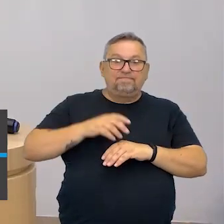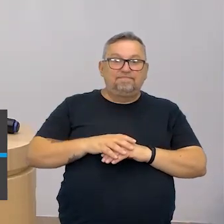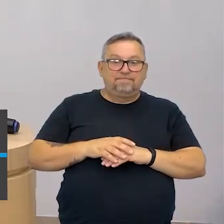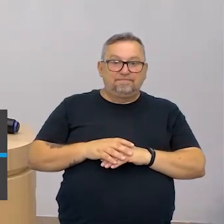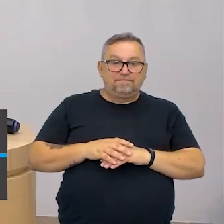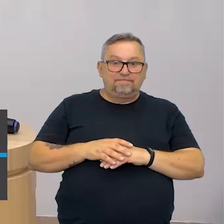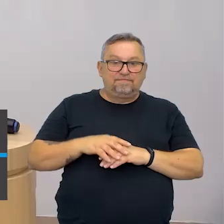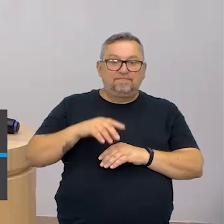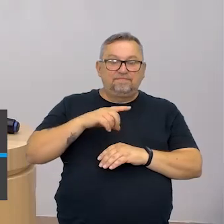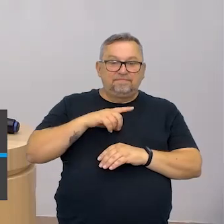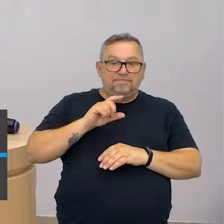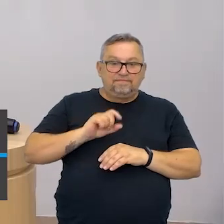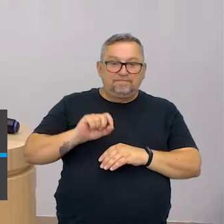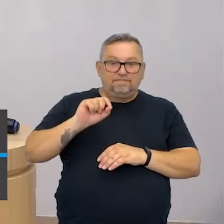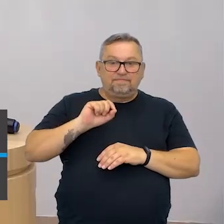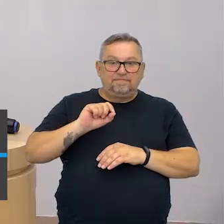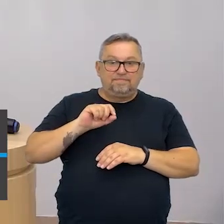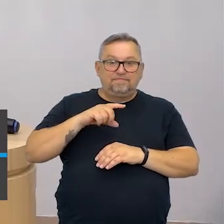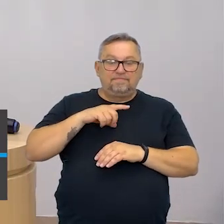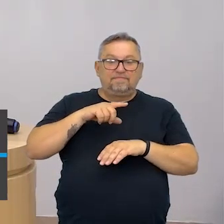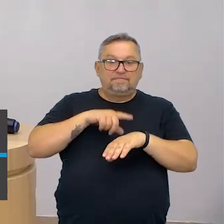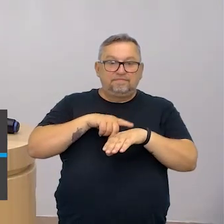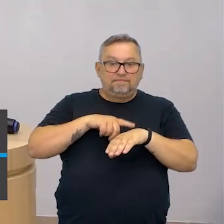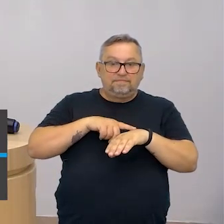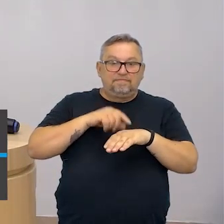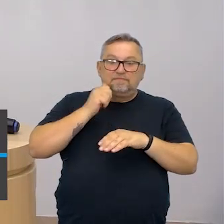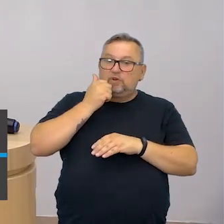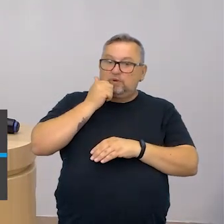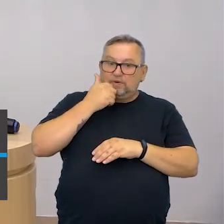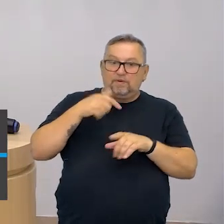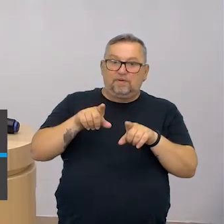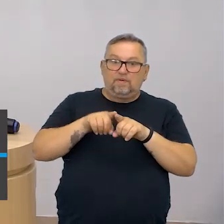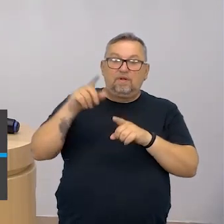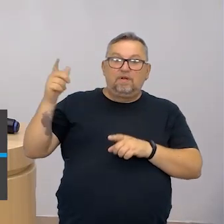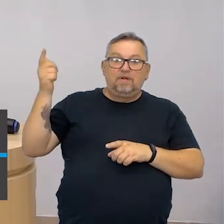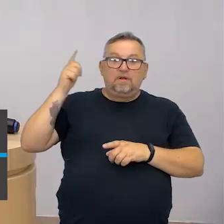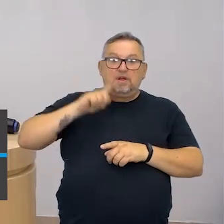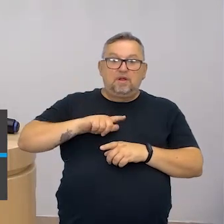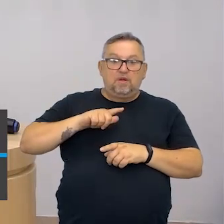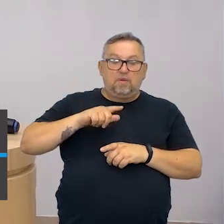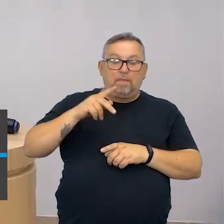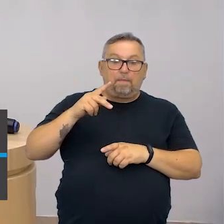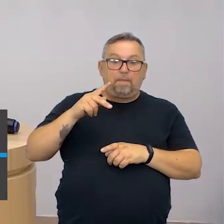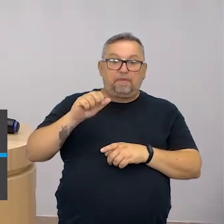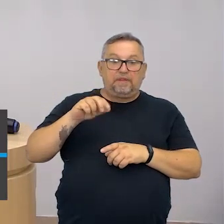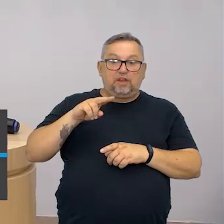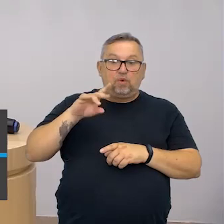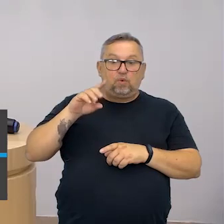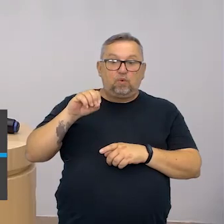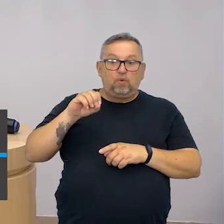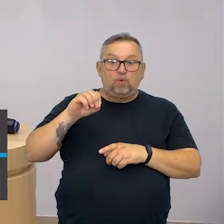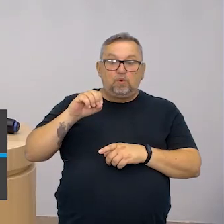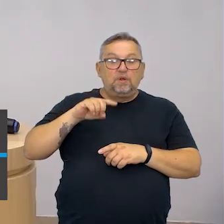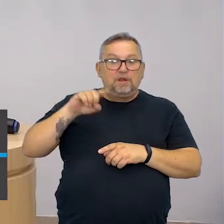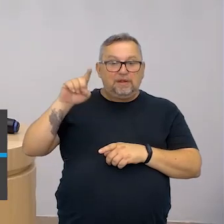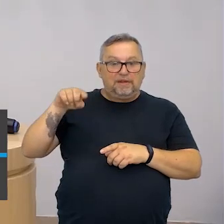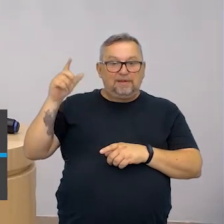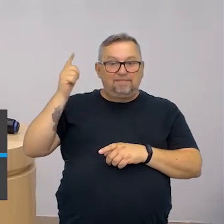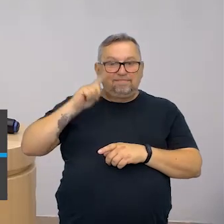né? Havia justamente nesse período em que essas ciências elas ganham, ou pseudociências, elas ganham